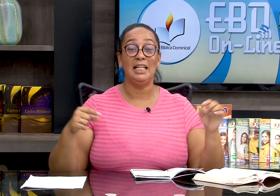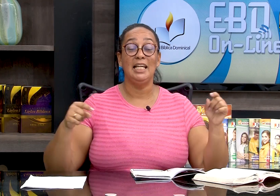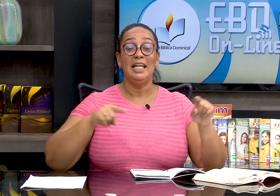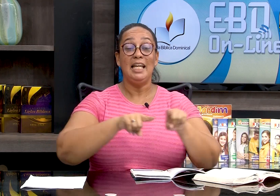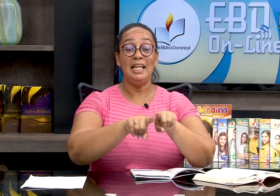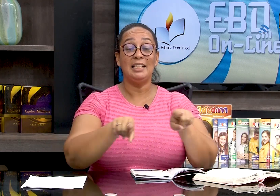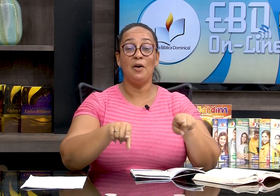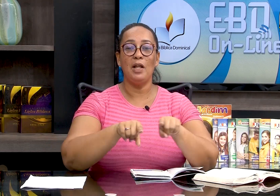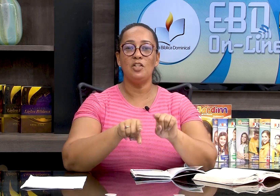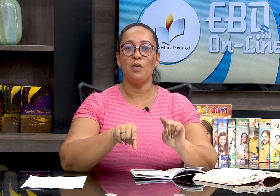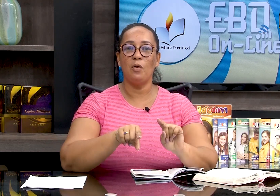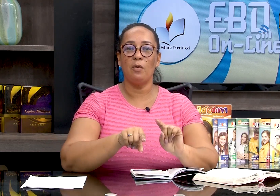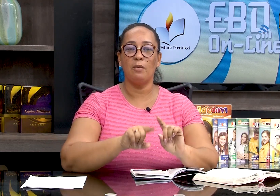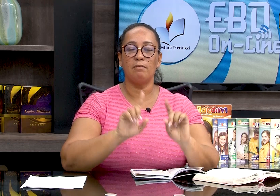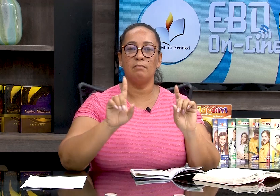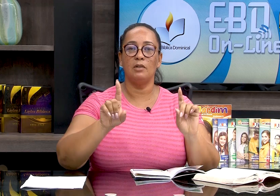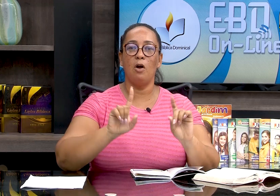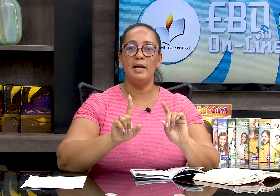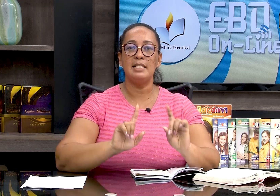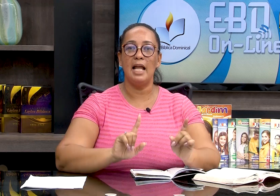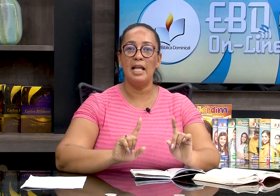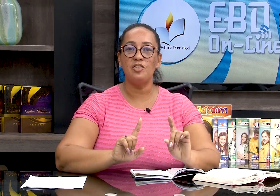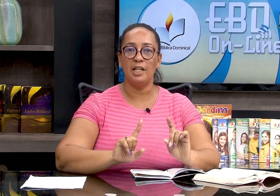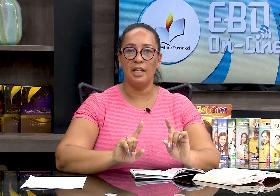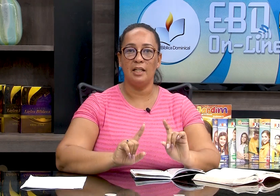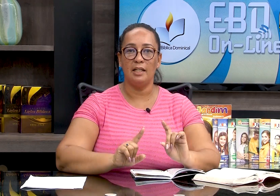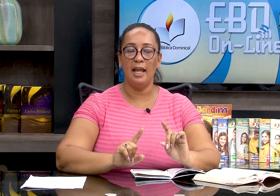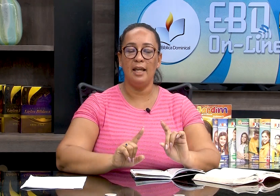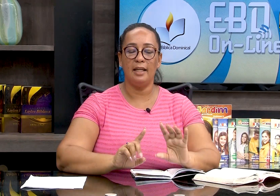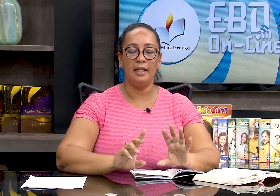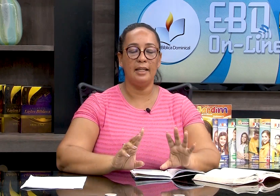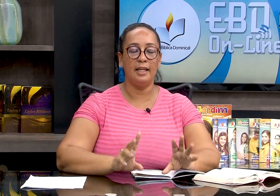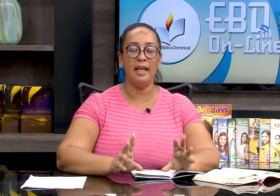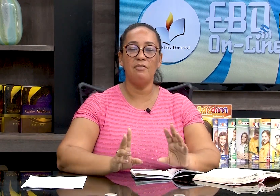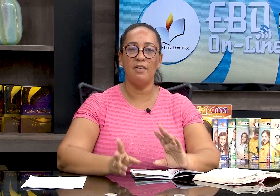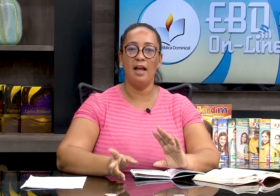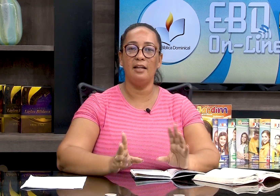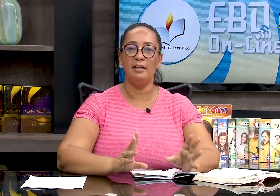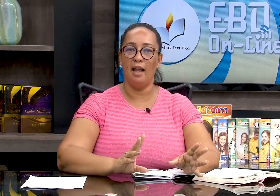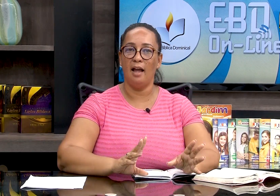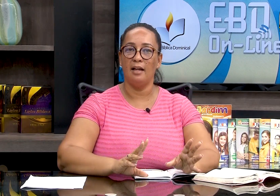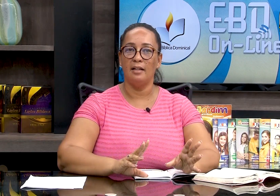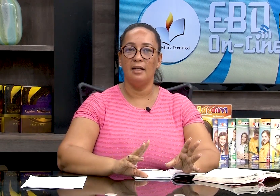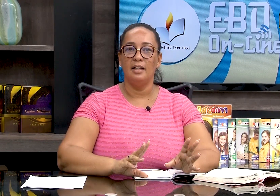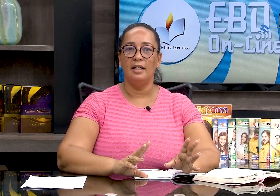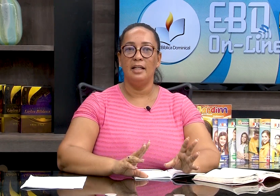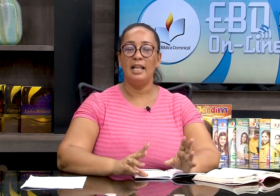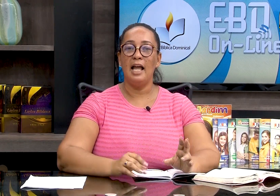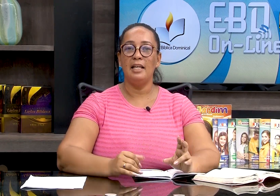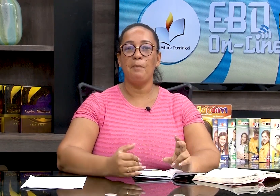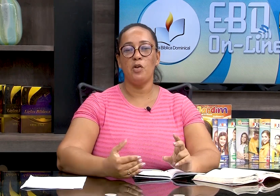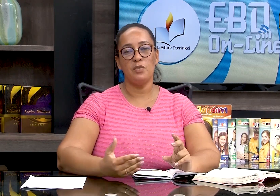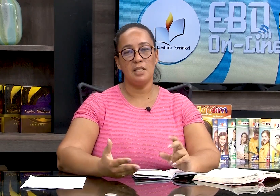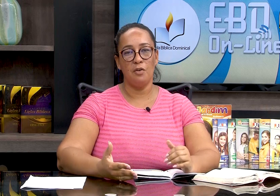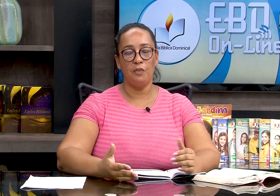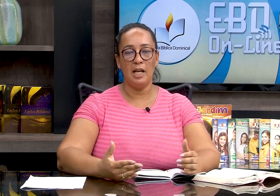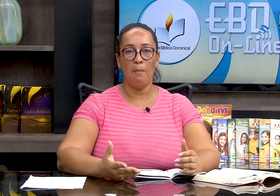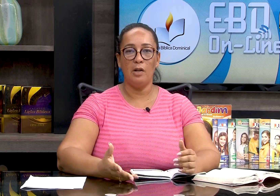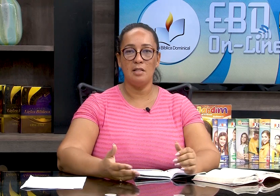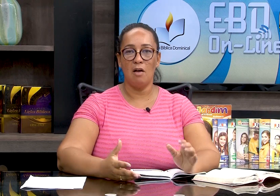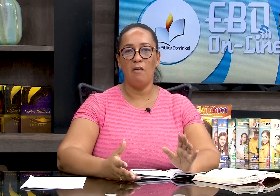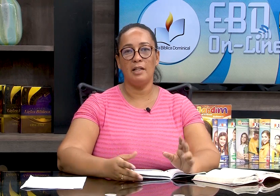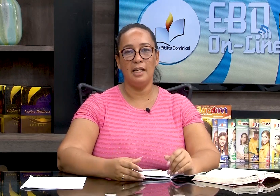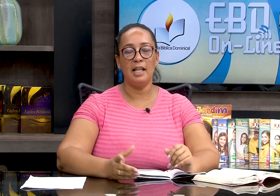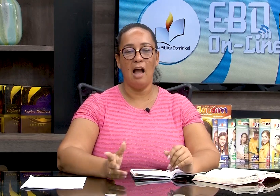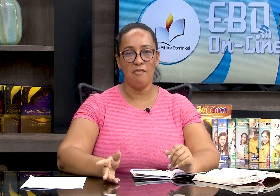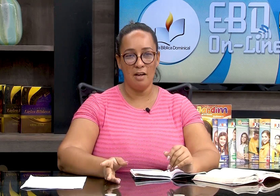na vida dele então eles vão começar a eleger né quem vai ganhar e daí depois você no